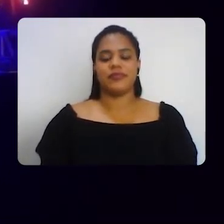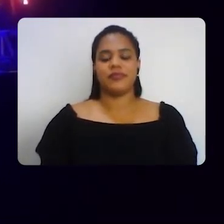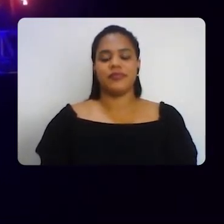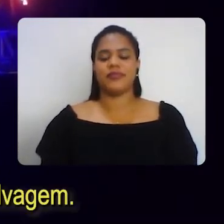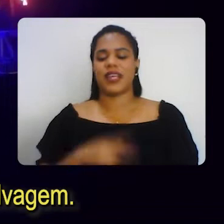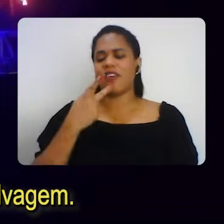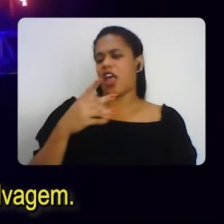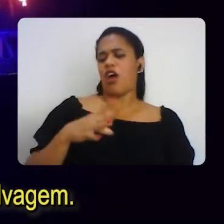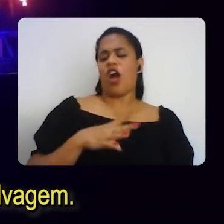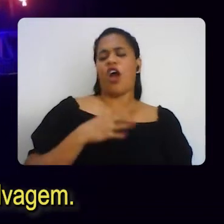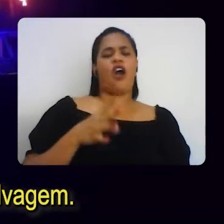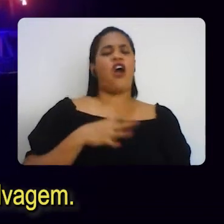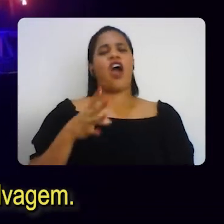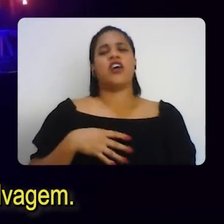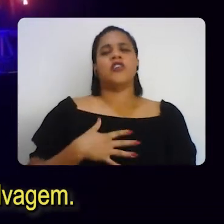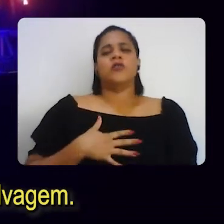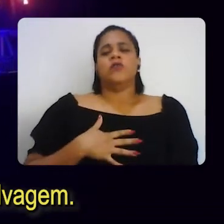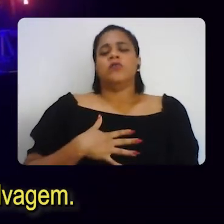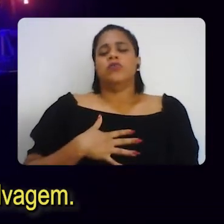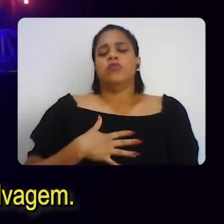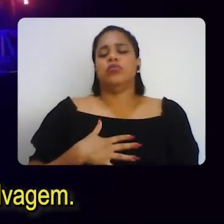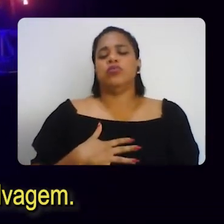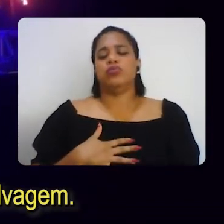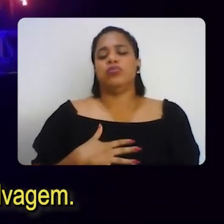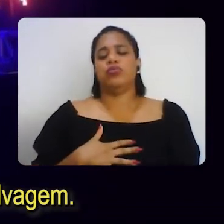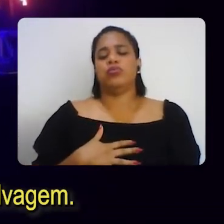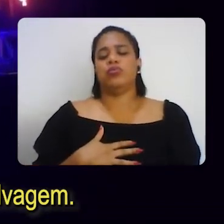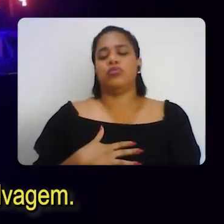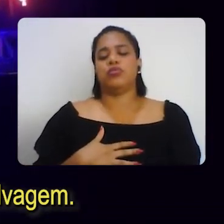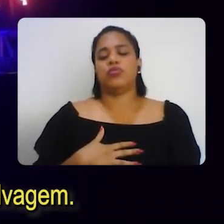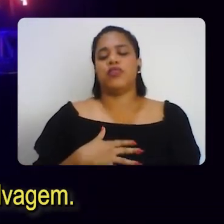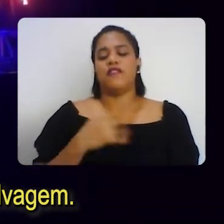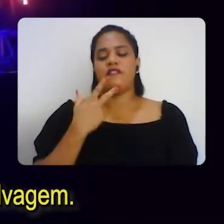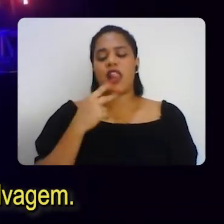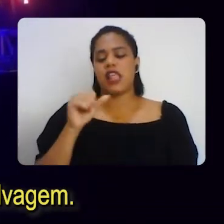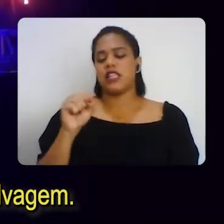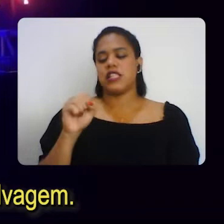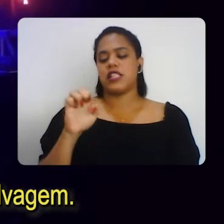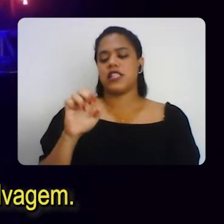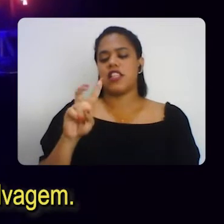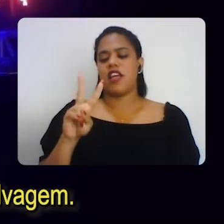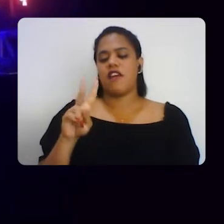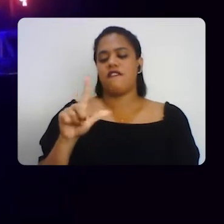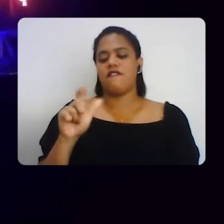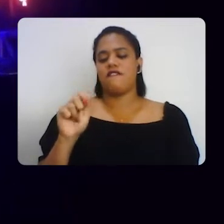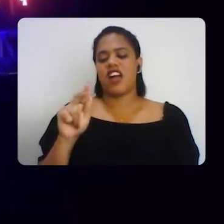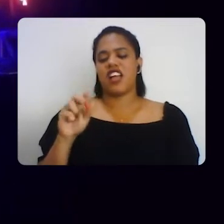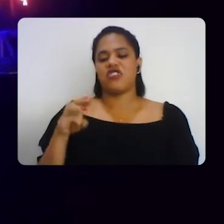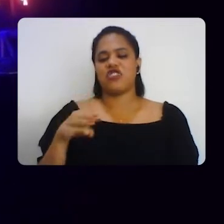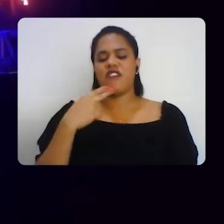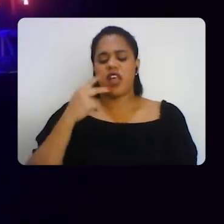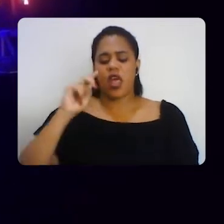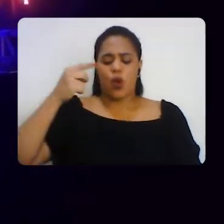coragem e numa suspiração funda montei nela como um camanço alazão selvagem.